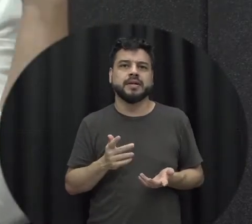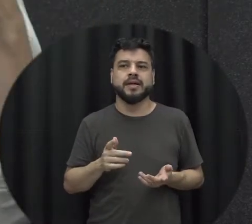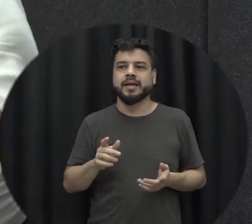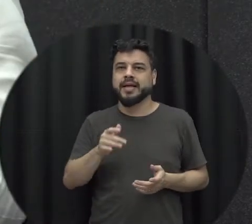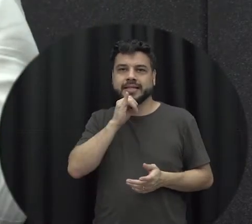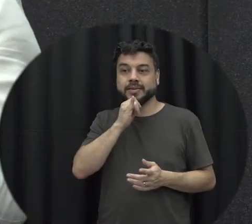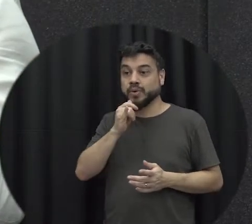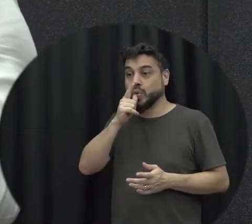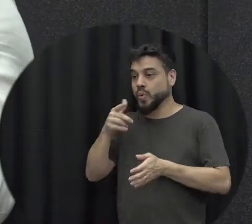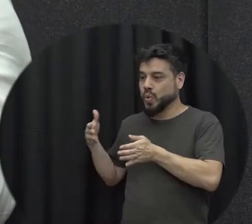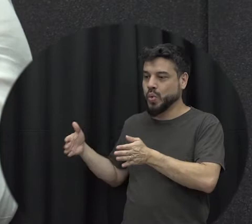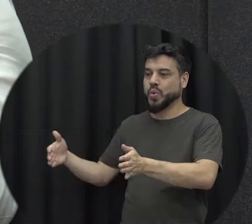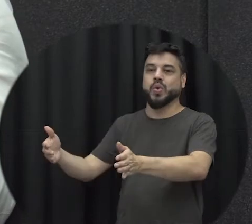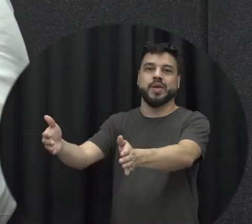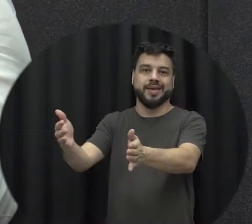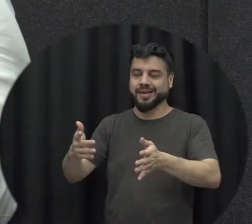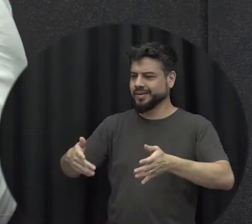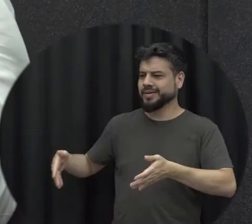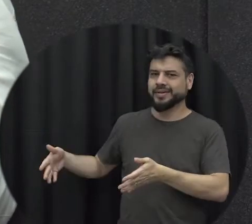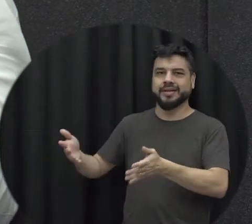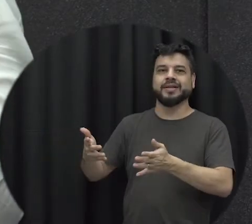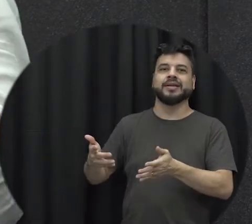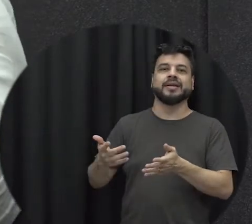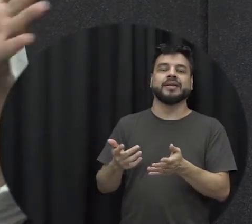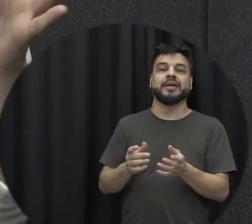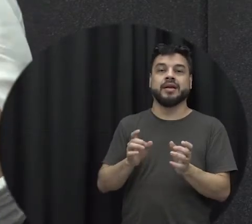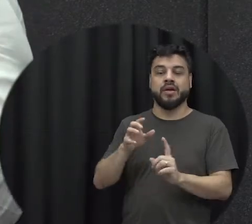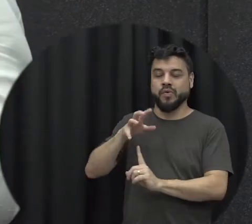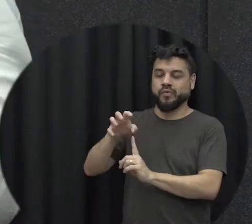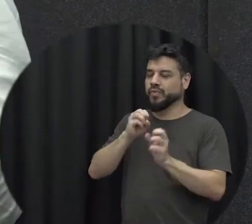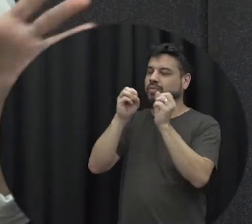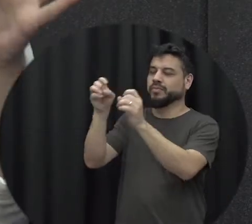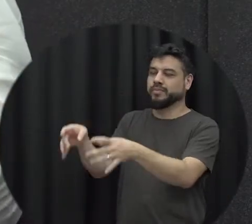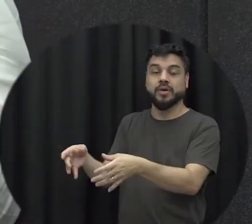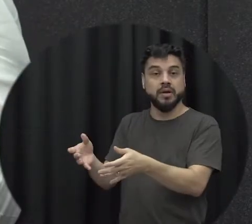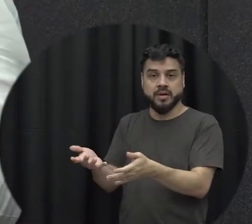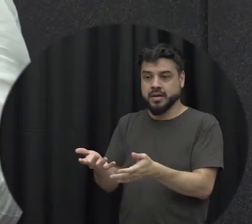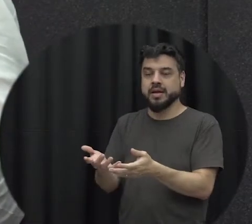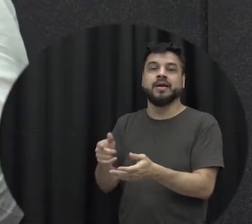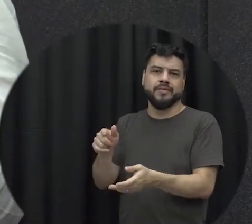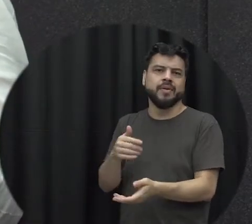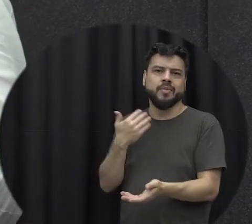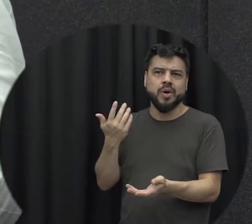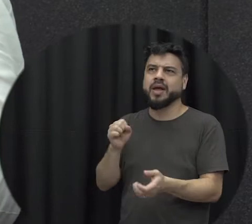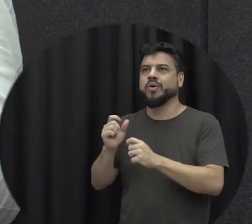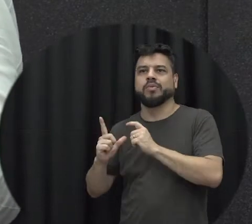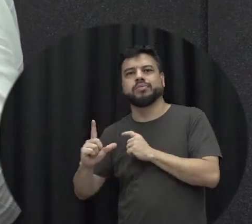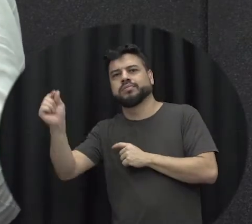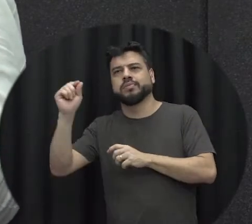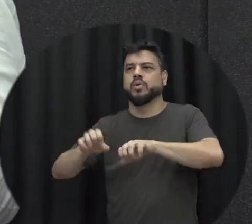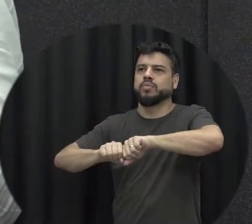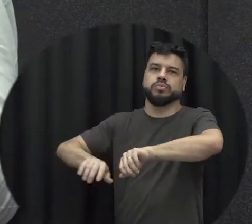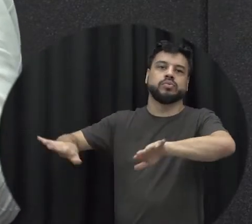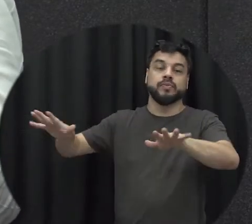rio gigantesco e colocar um fungo lá que ele vai morrer, ele vai se dispersar. Então, a